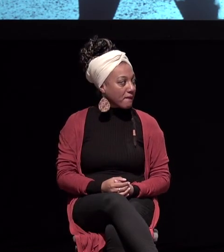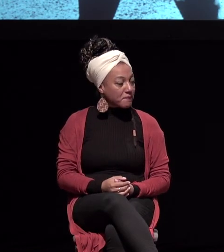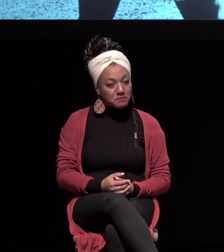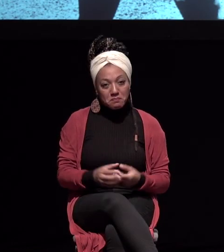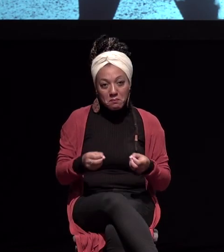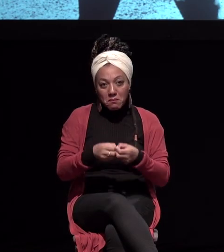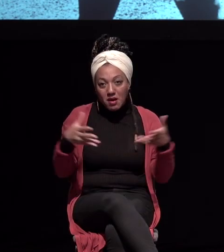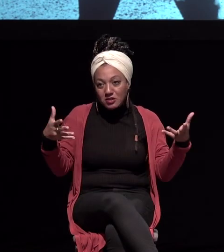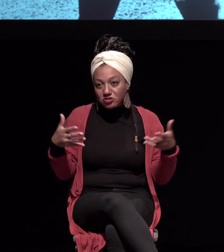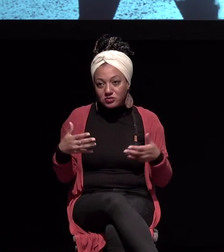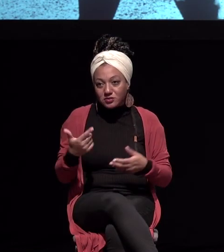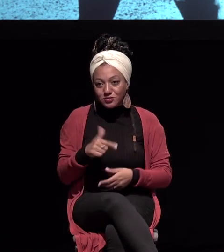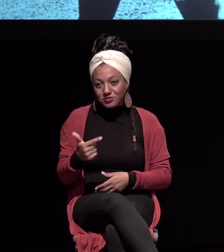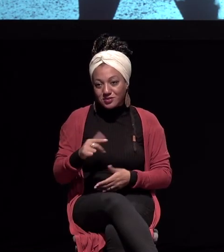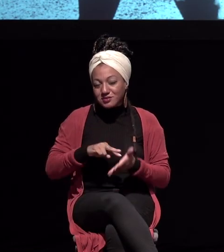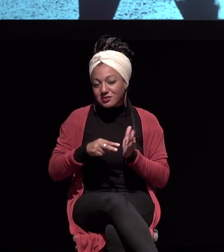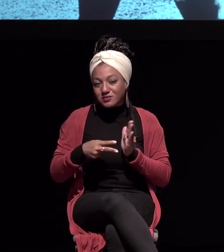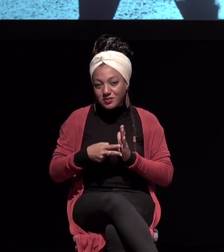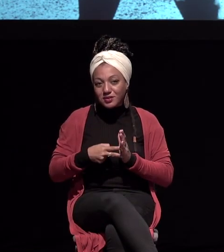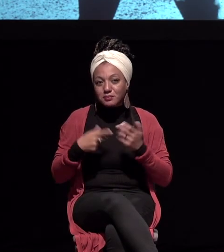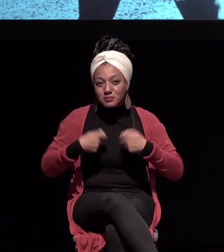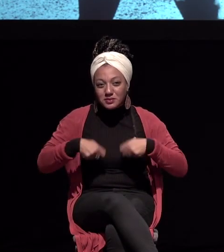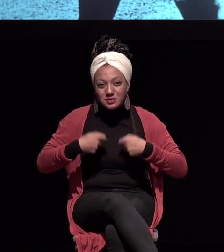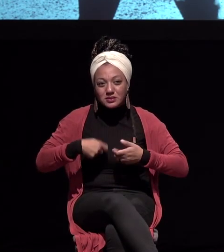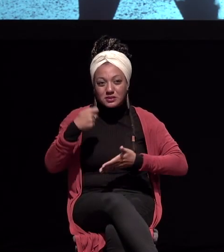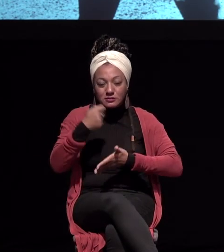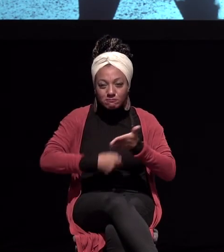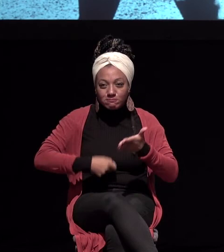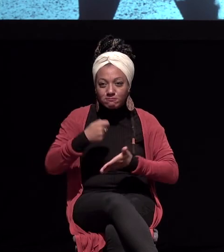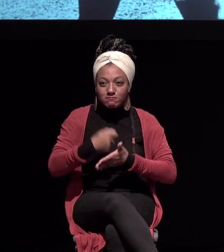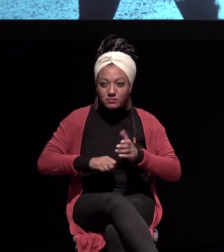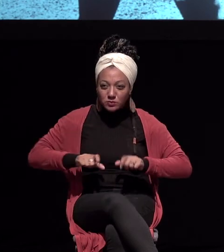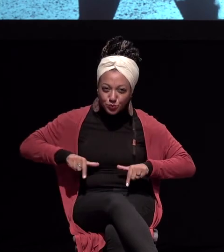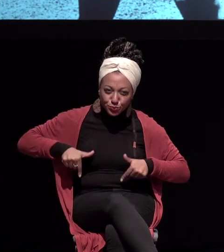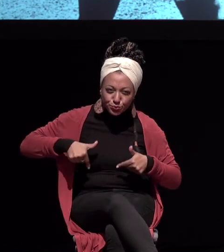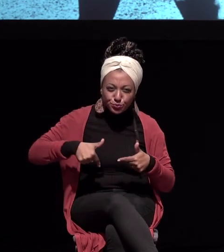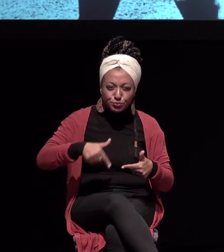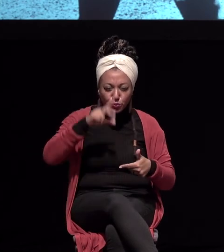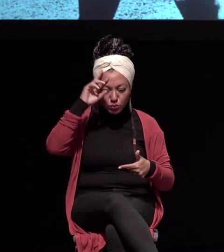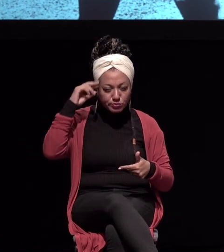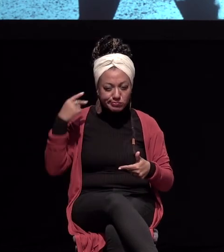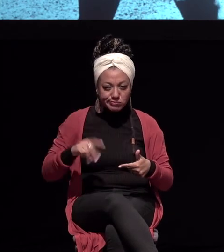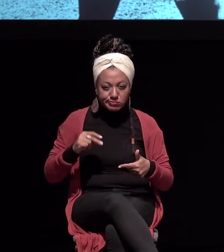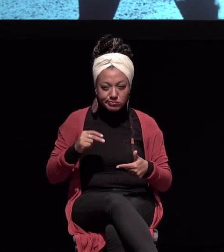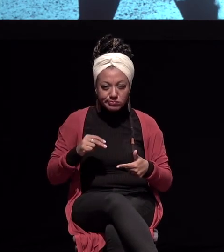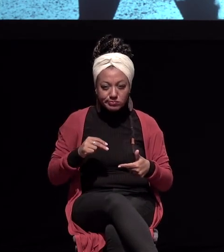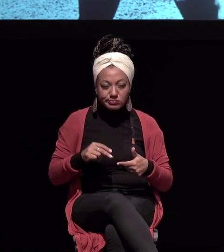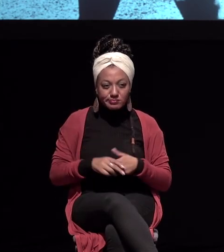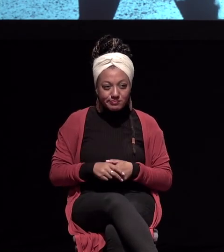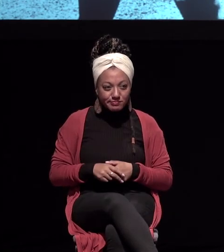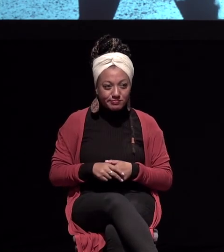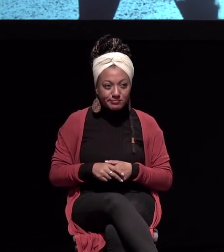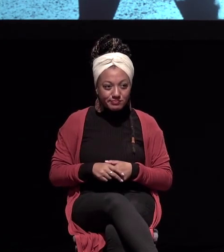mágica. Eu acho que é trabalho mesmo. Custoso. Saiamos.